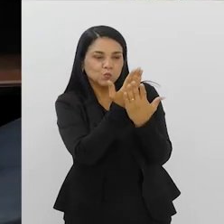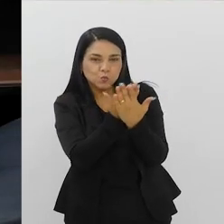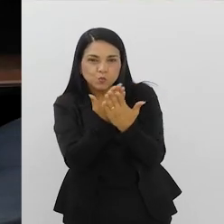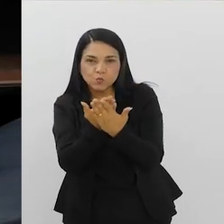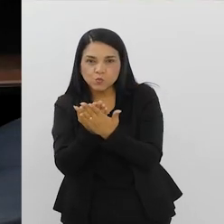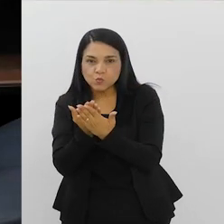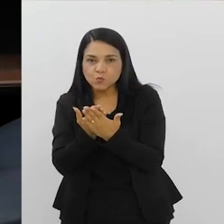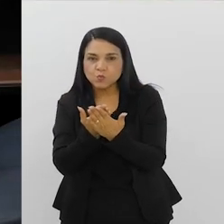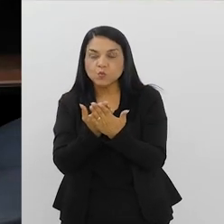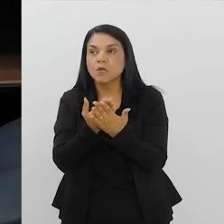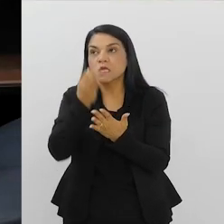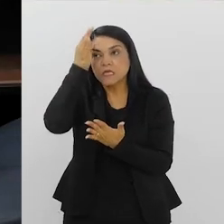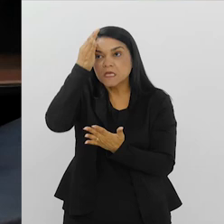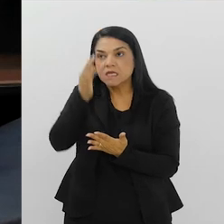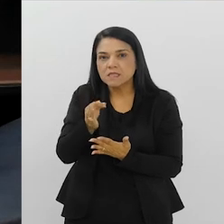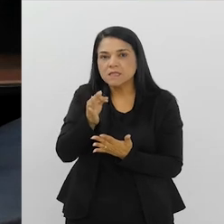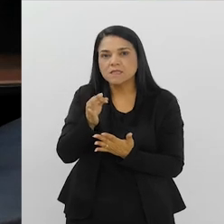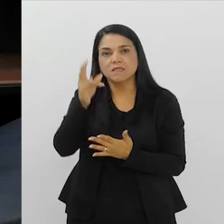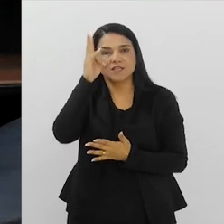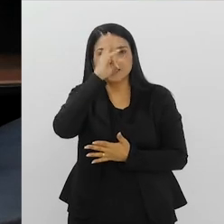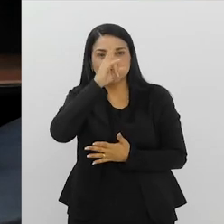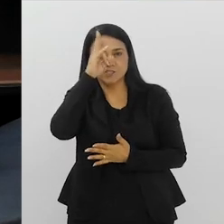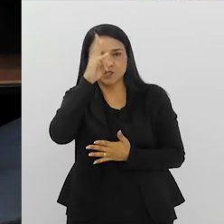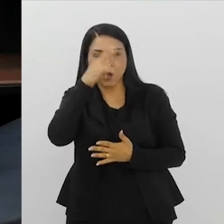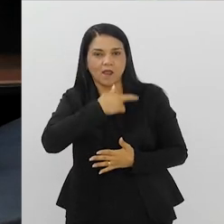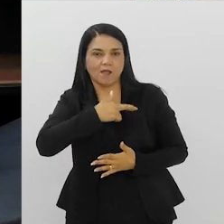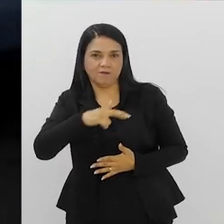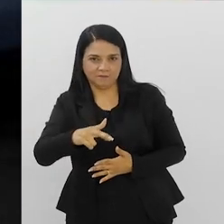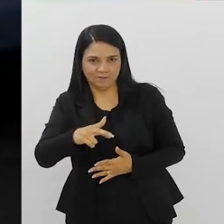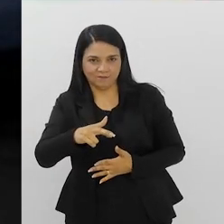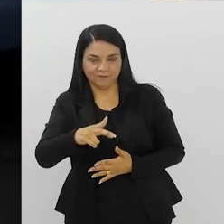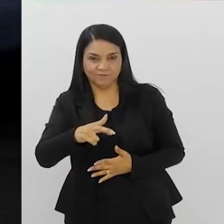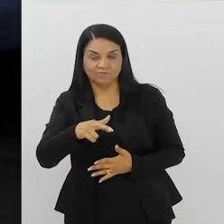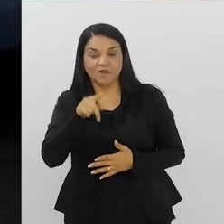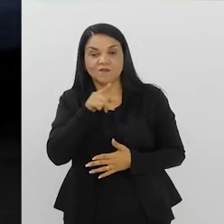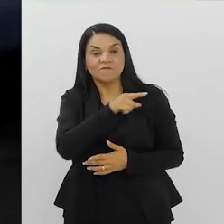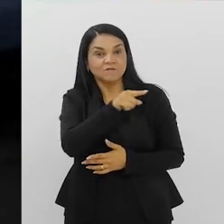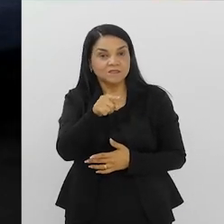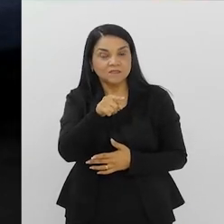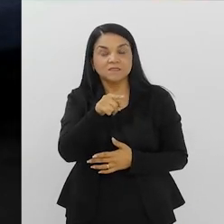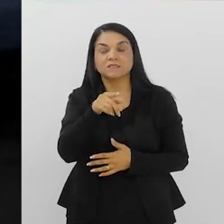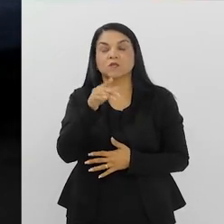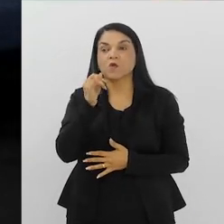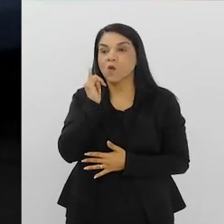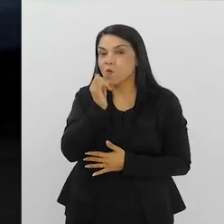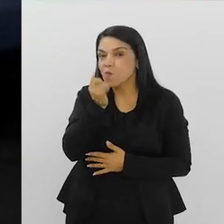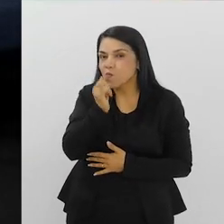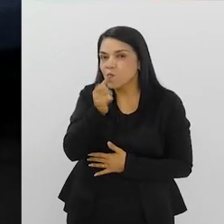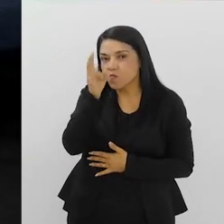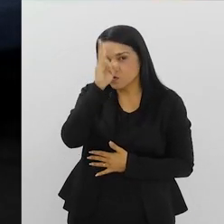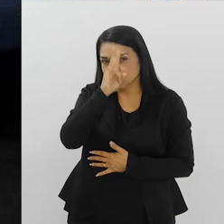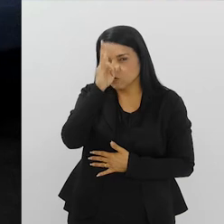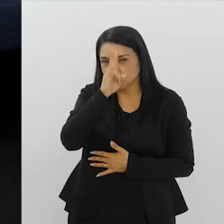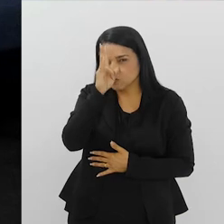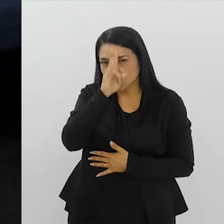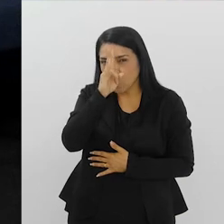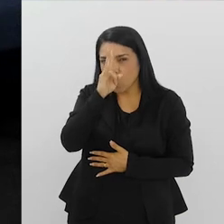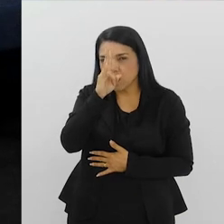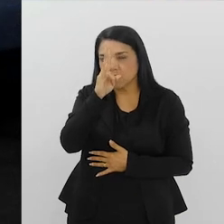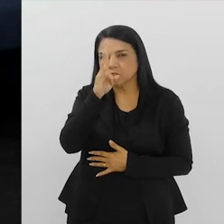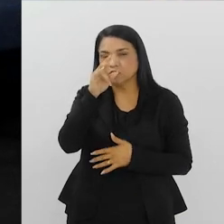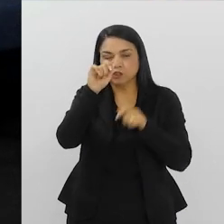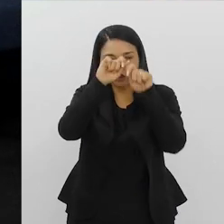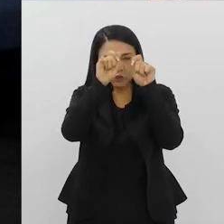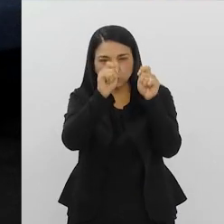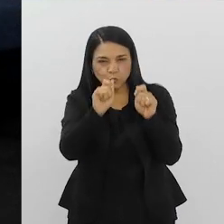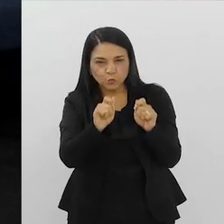tínhamos recebido vocês aqui então tô muito feliz com isso Eu agora tô muito grato incido tô eu e você por ter citado aqueline que foi um